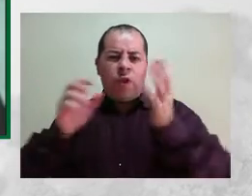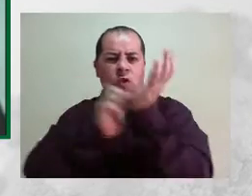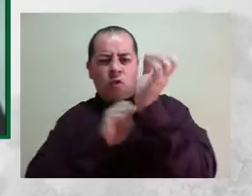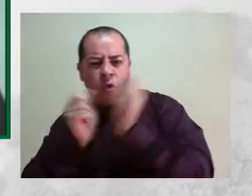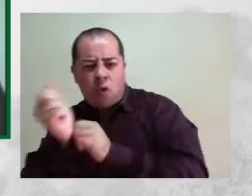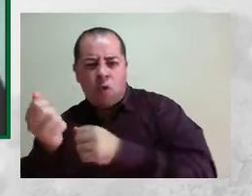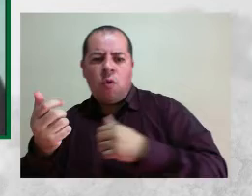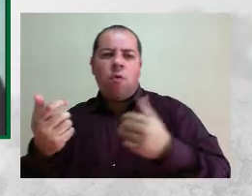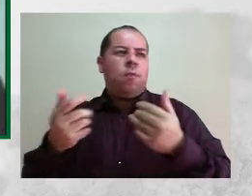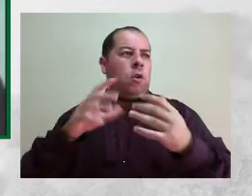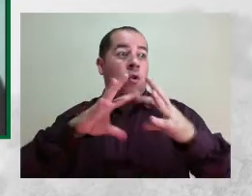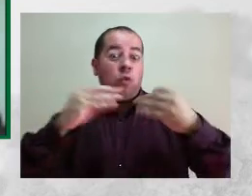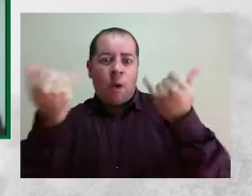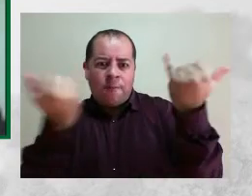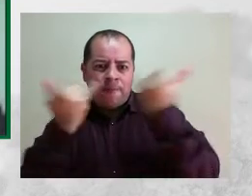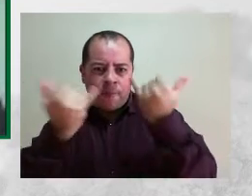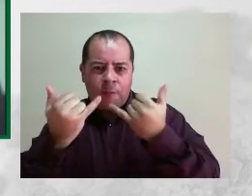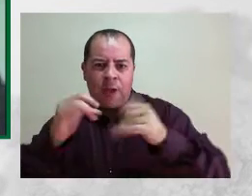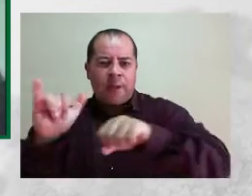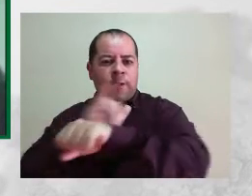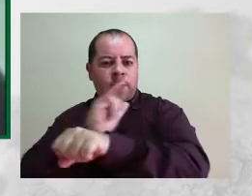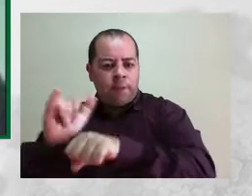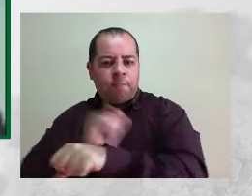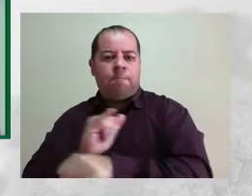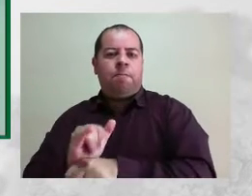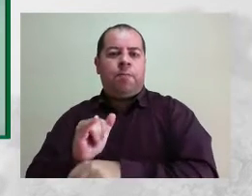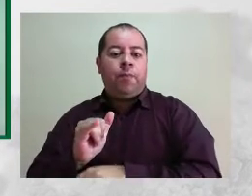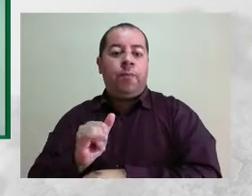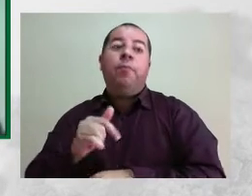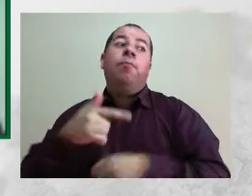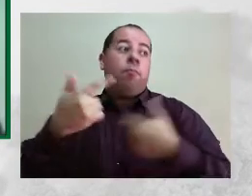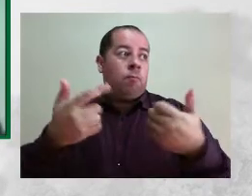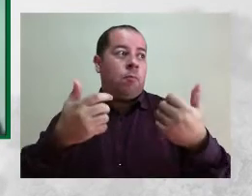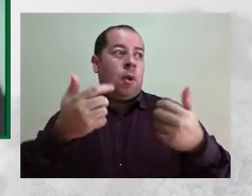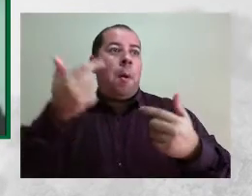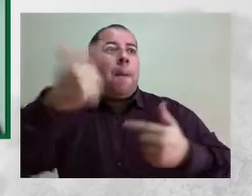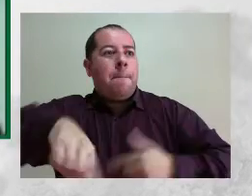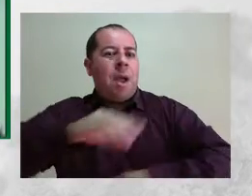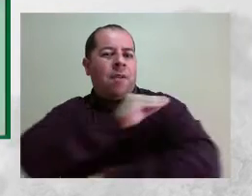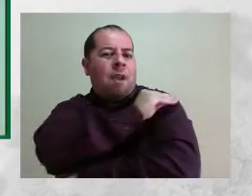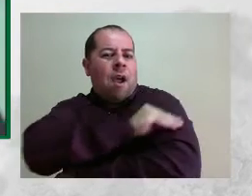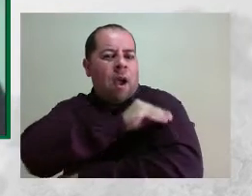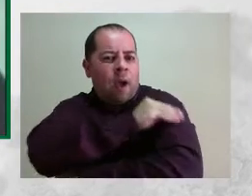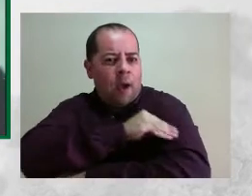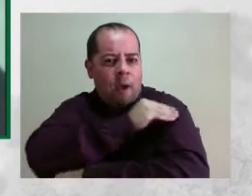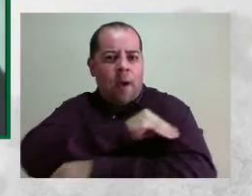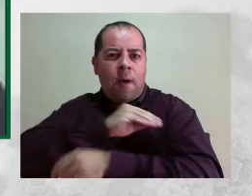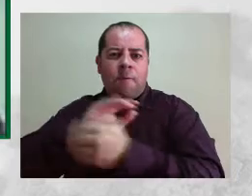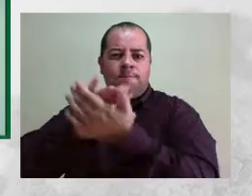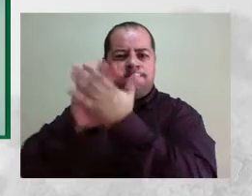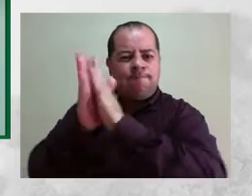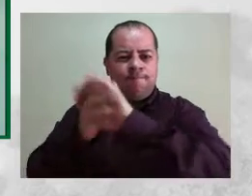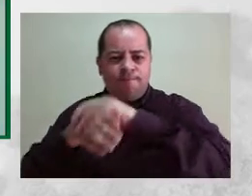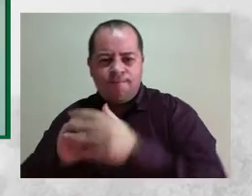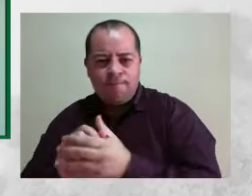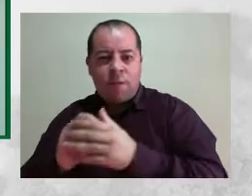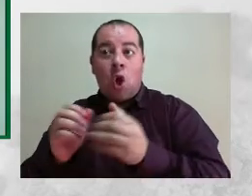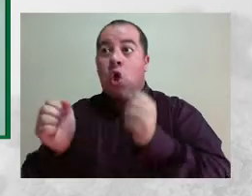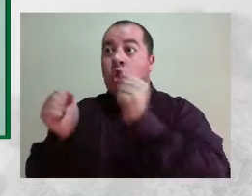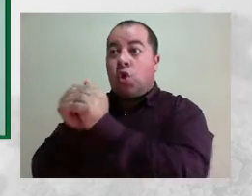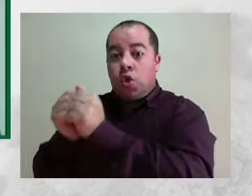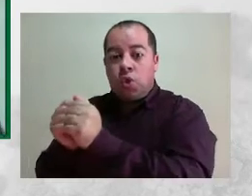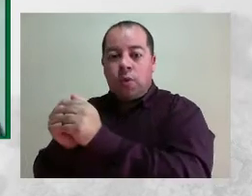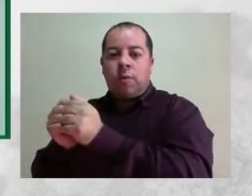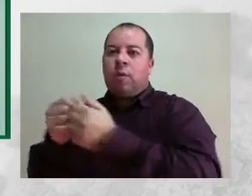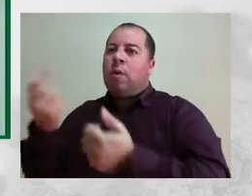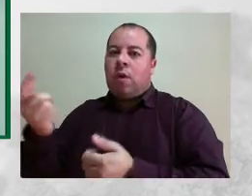máscara, uso de EPIs, ela vai nos dar todos esses subsídios. Eu destacaria essas ações, produção de álcool, as parcerias